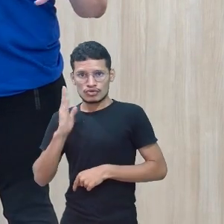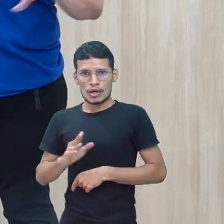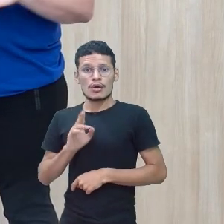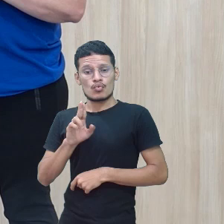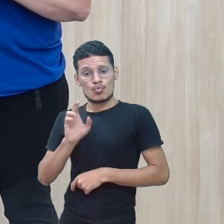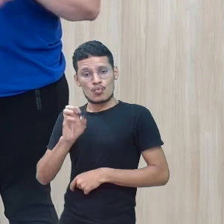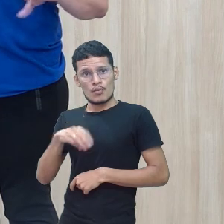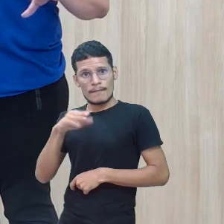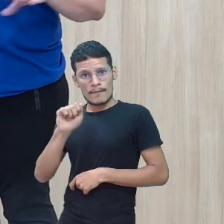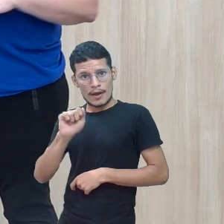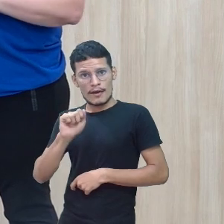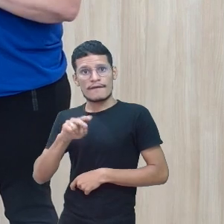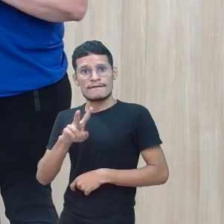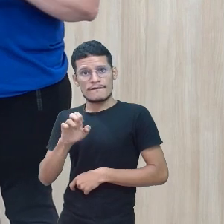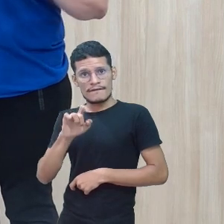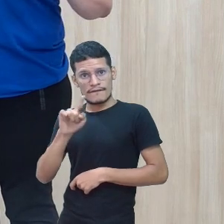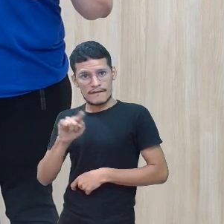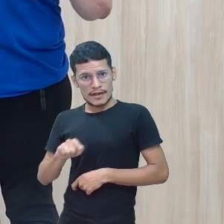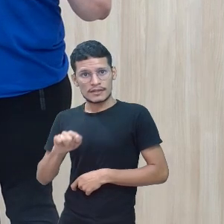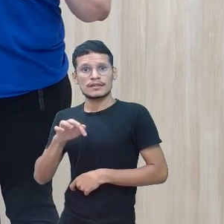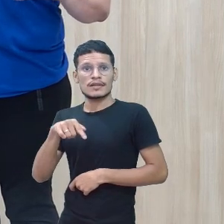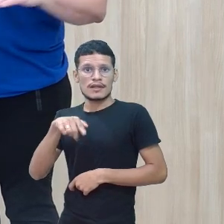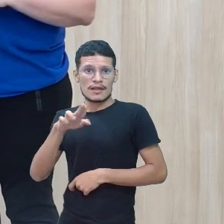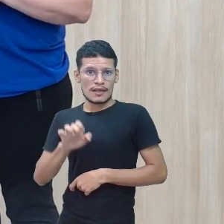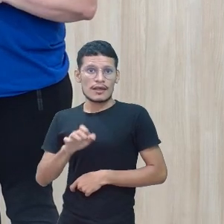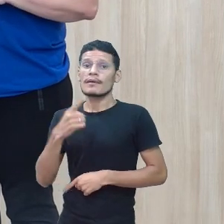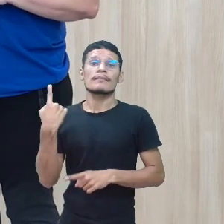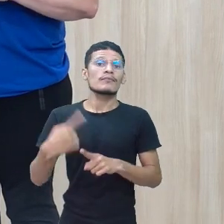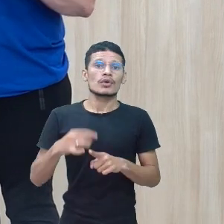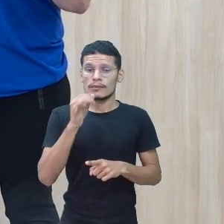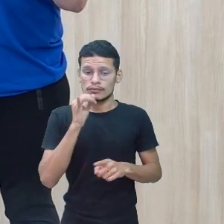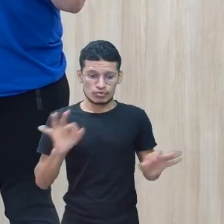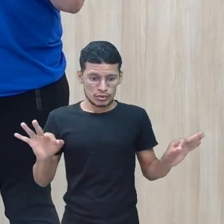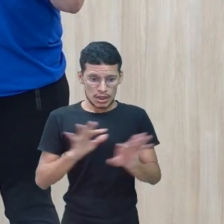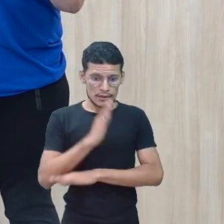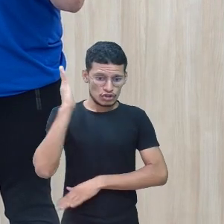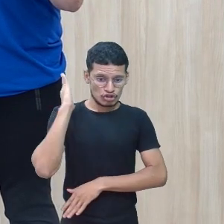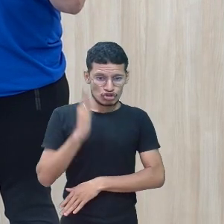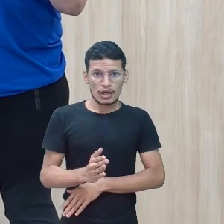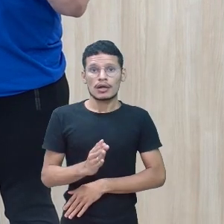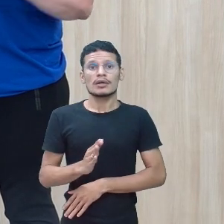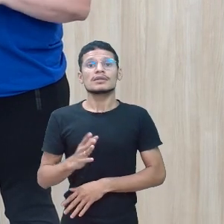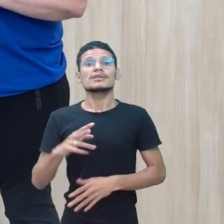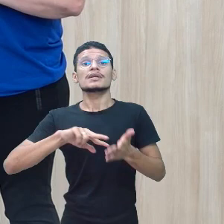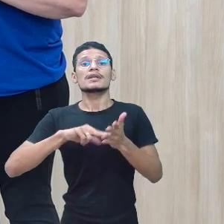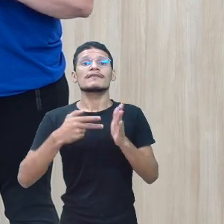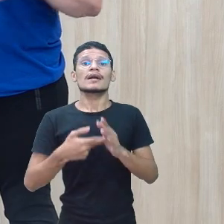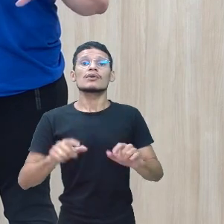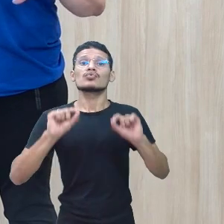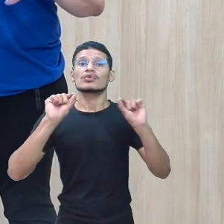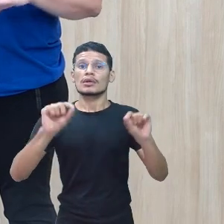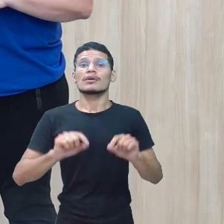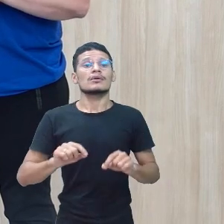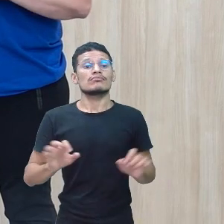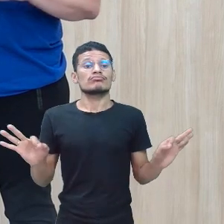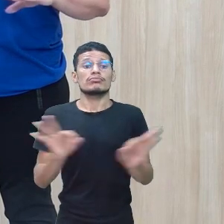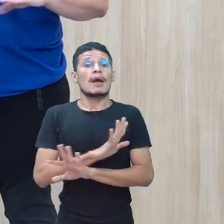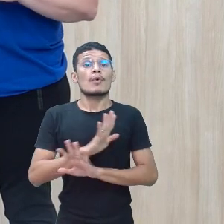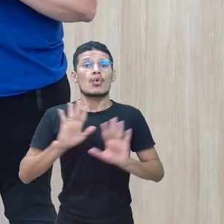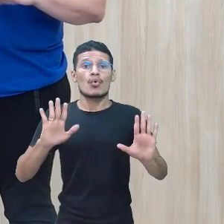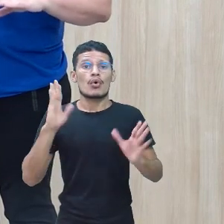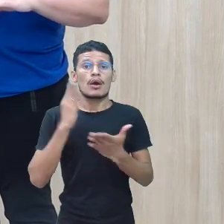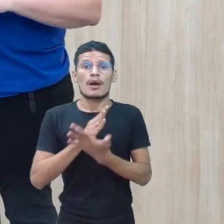encerrou, acabou. Então, foi dado o veredito. O sentido aqui é esse, não é? Foi dado o veredito,